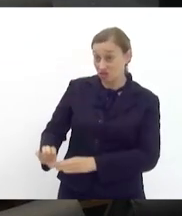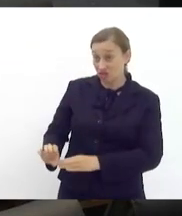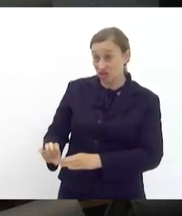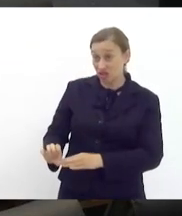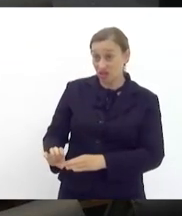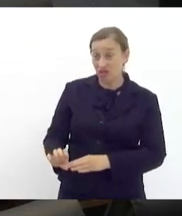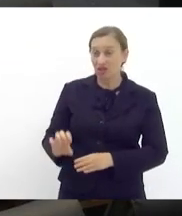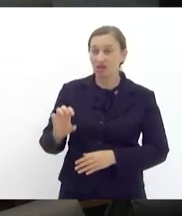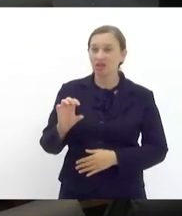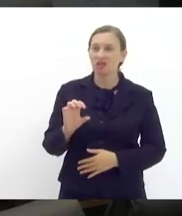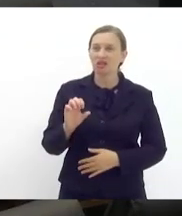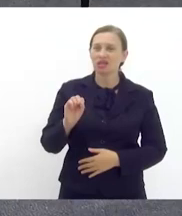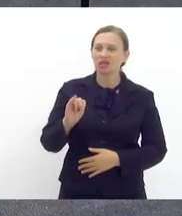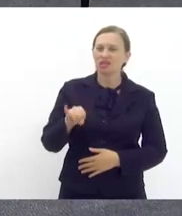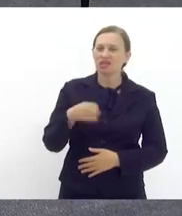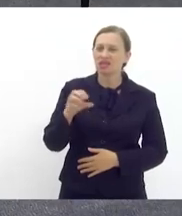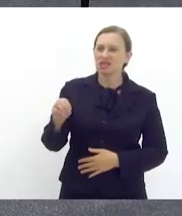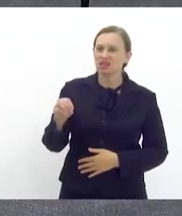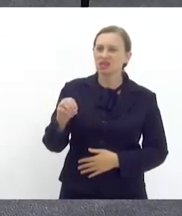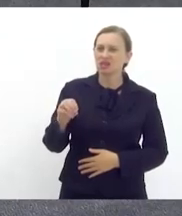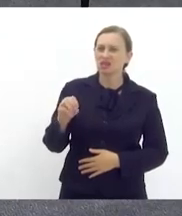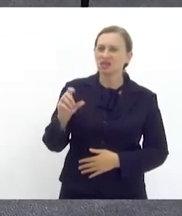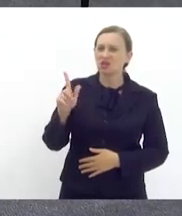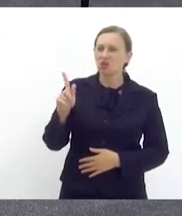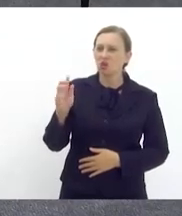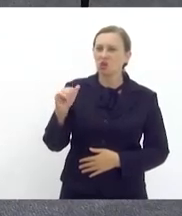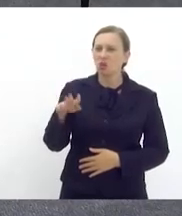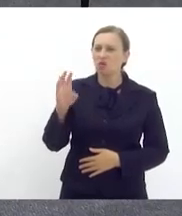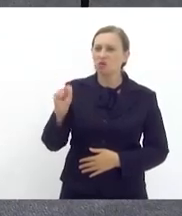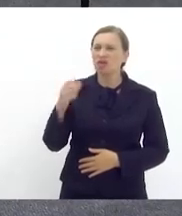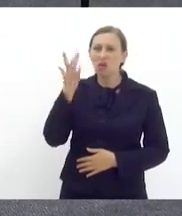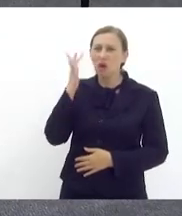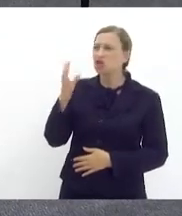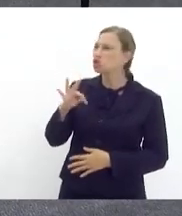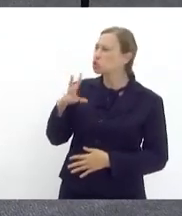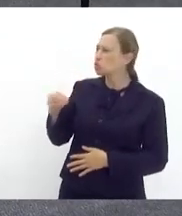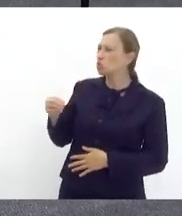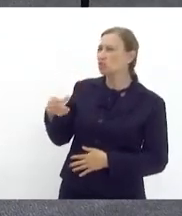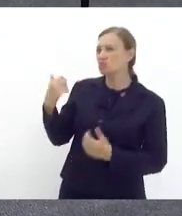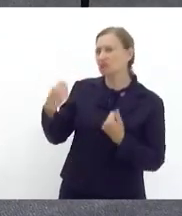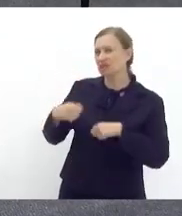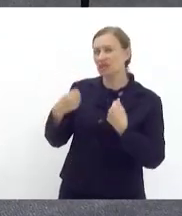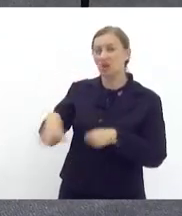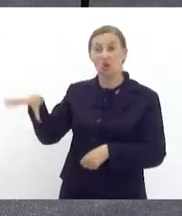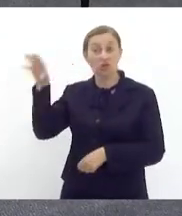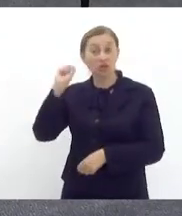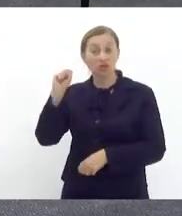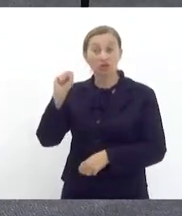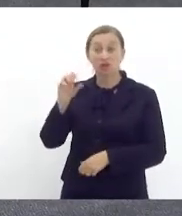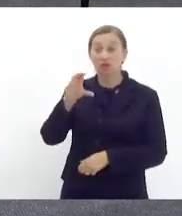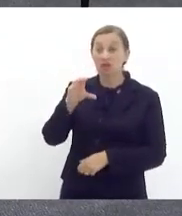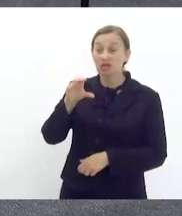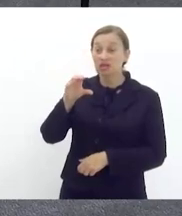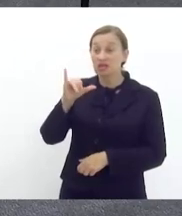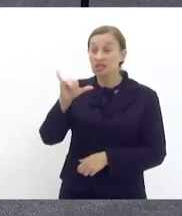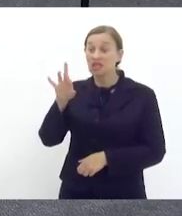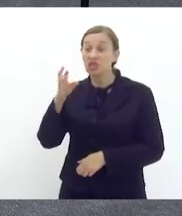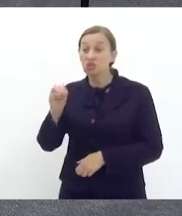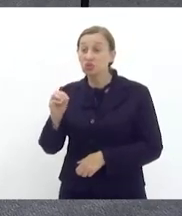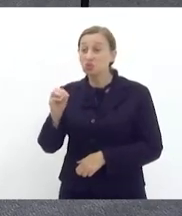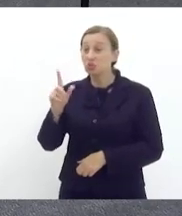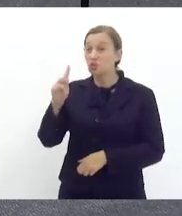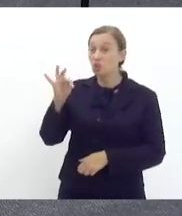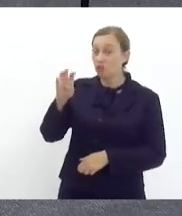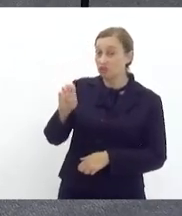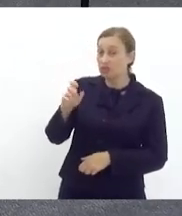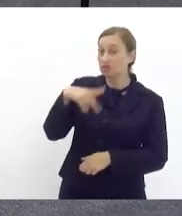o São Ciro Gomes acho que todo mundo deveria ouvir o que o Ciro Gomes disse essa semana olha só que legal